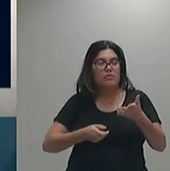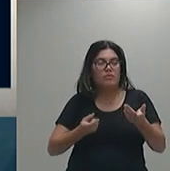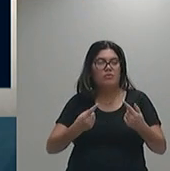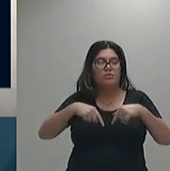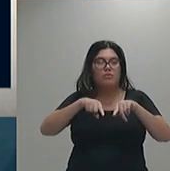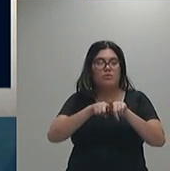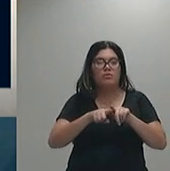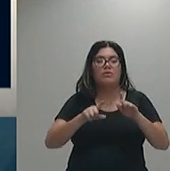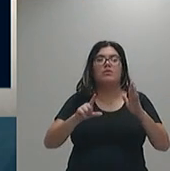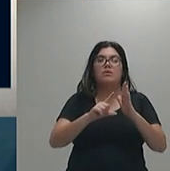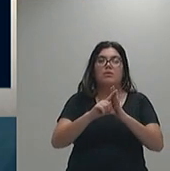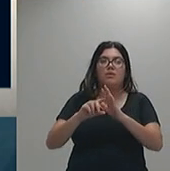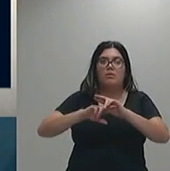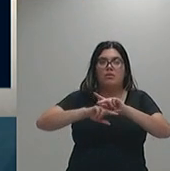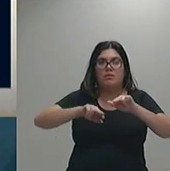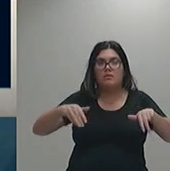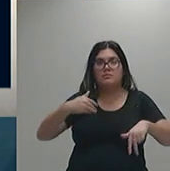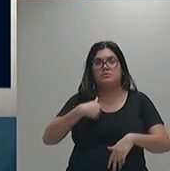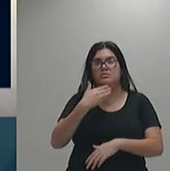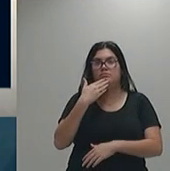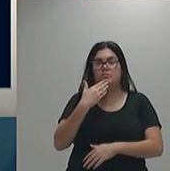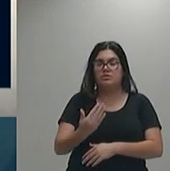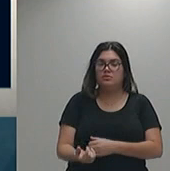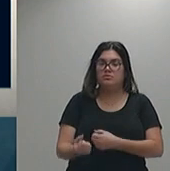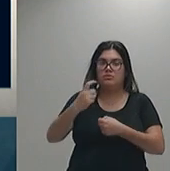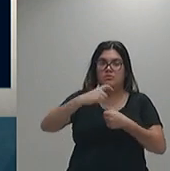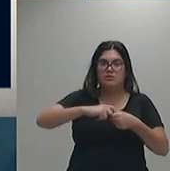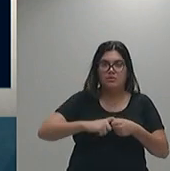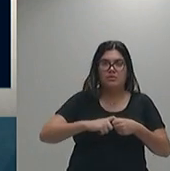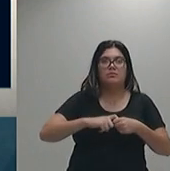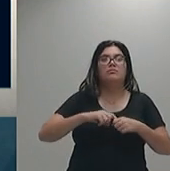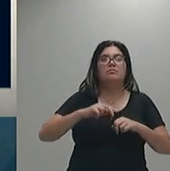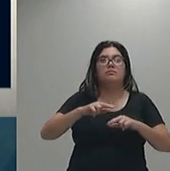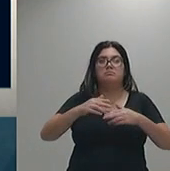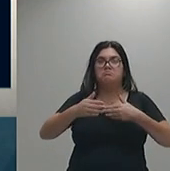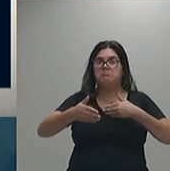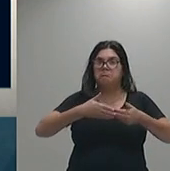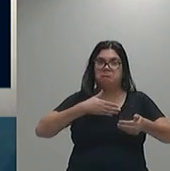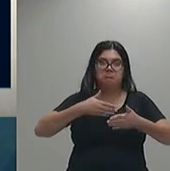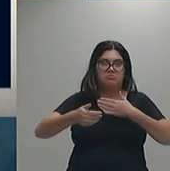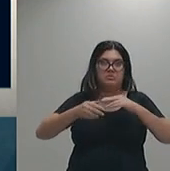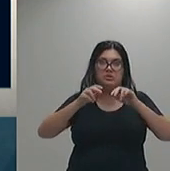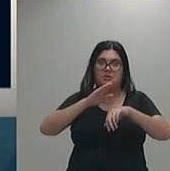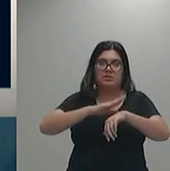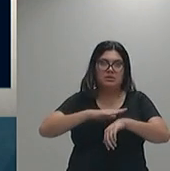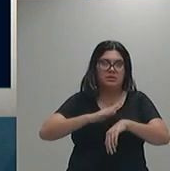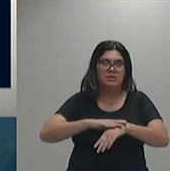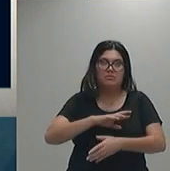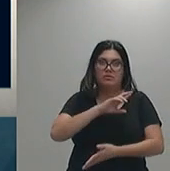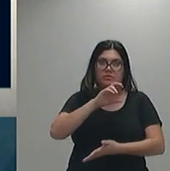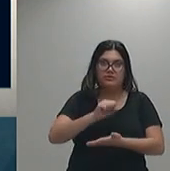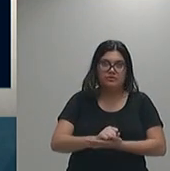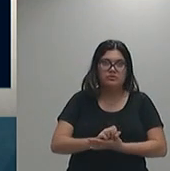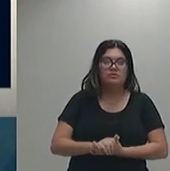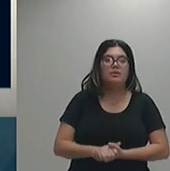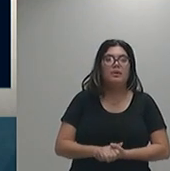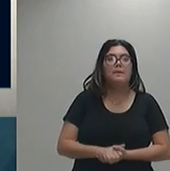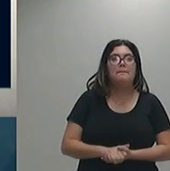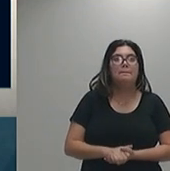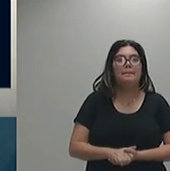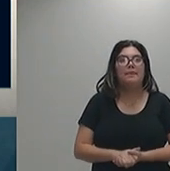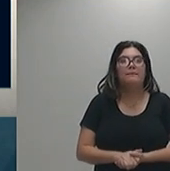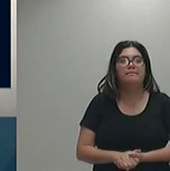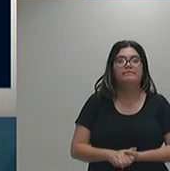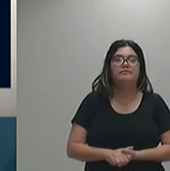em que formalizar o pedido recuperacional independentemente do tempo de seu registro e eu estou